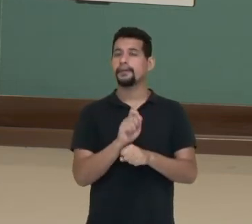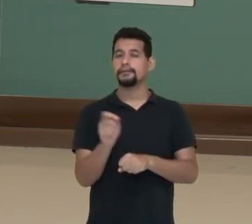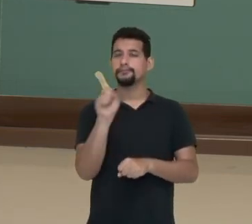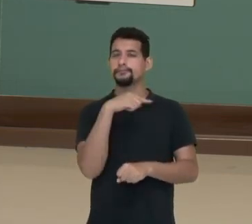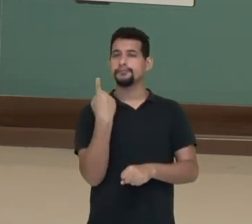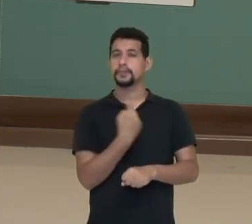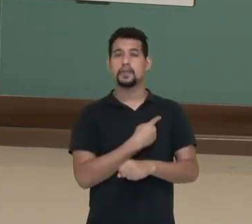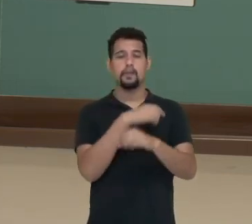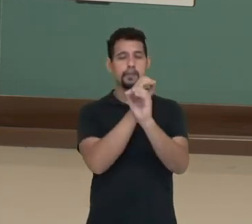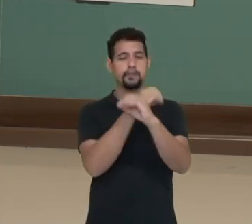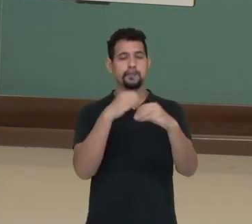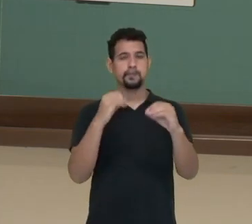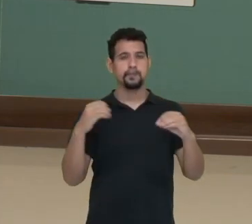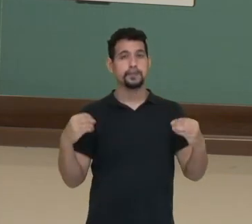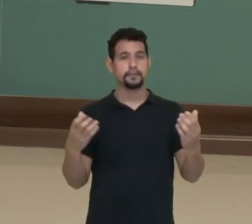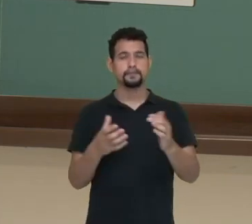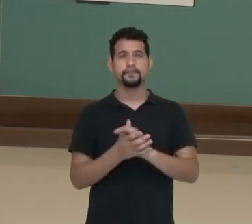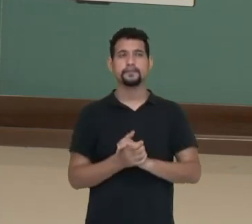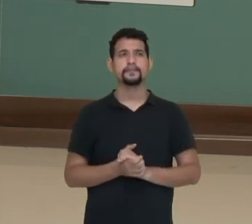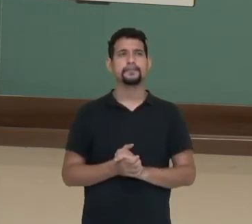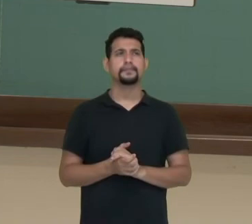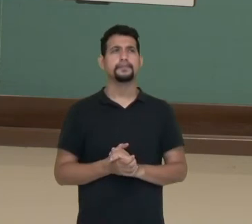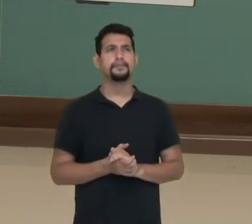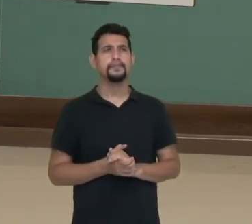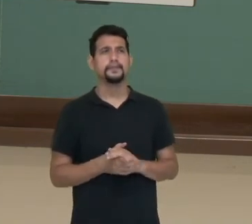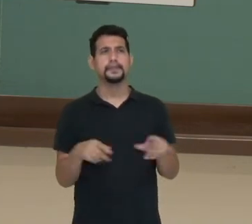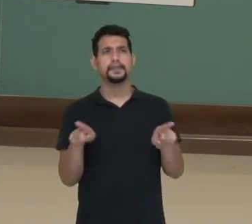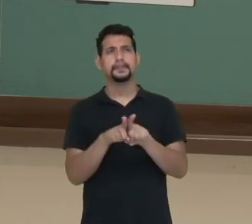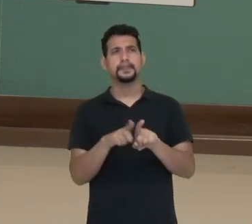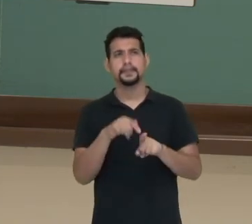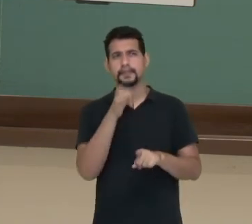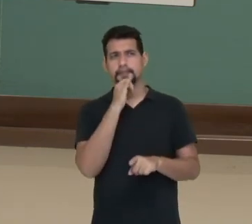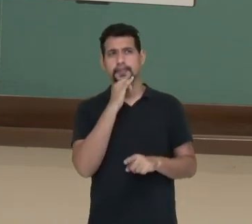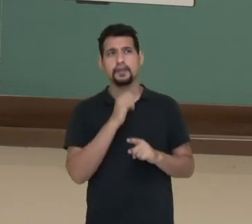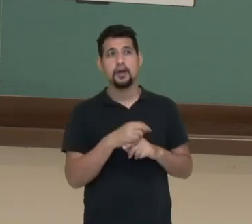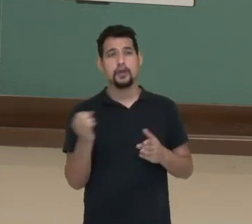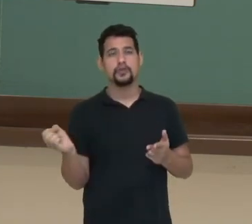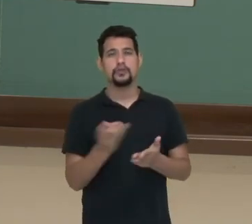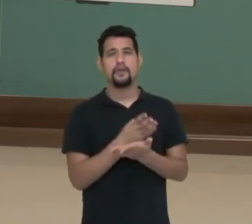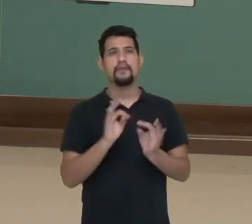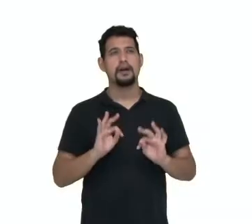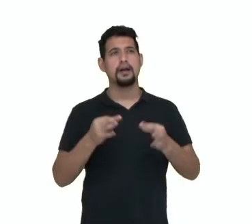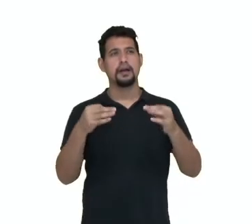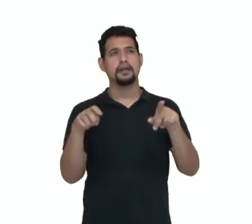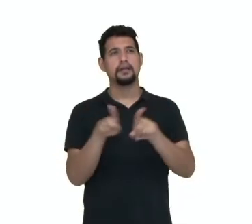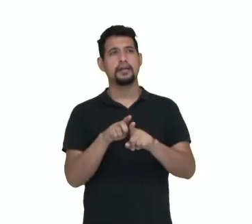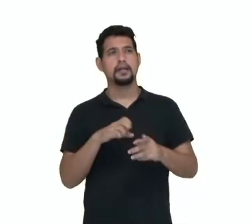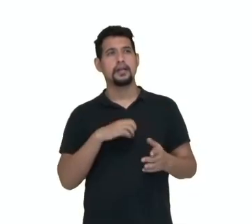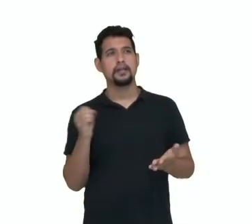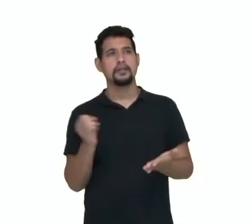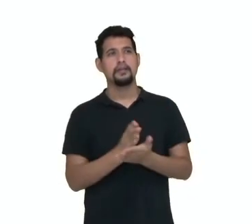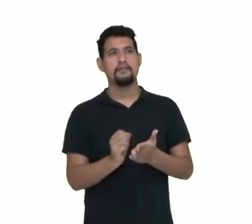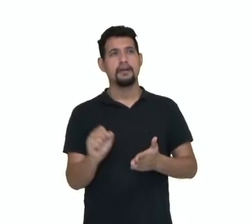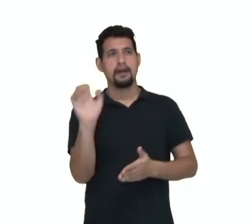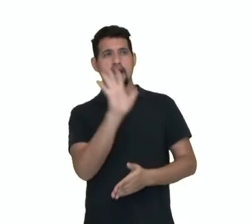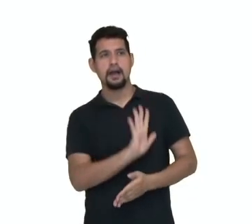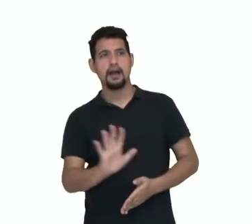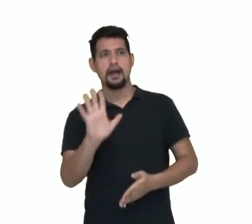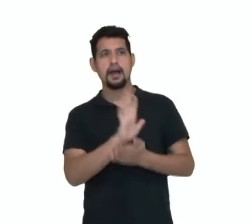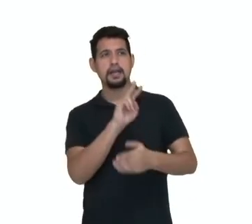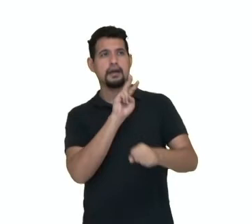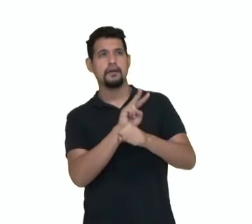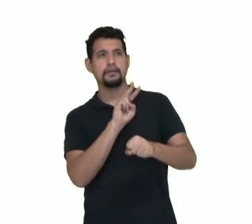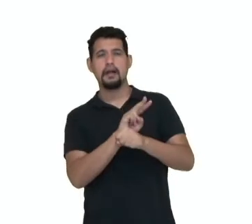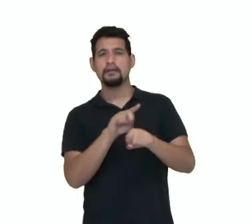nosso oceano, principalmente. E também, com as novas tecnologias, surgiu uma nova área aí no controle